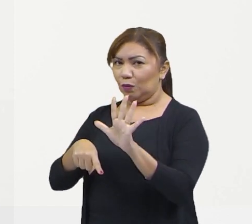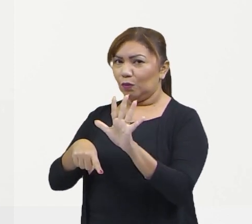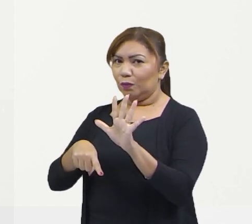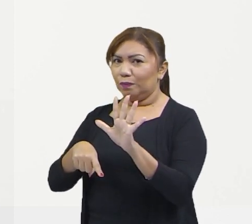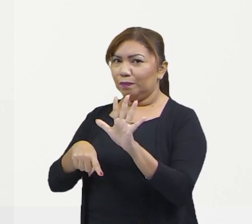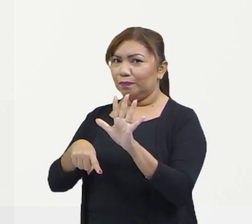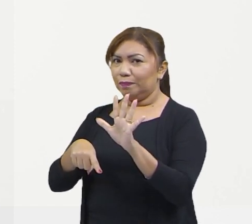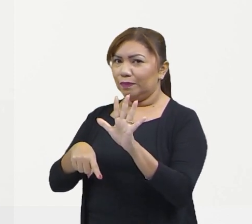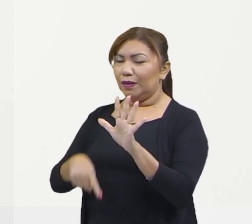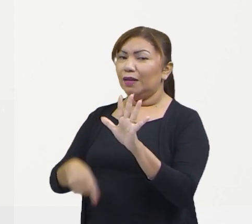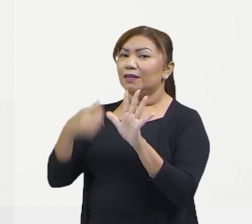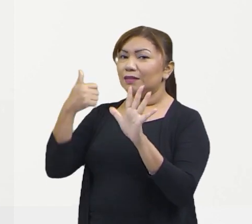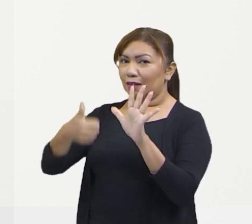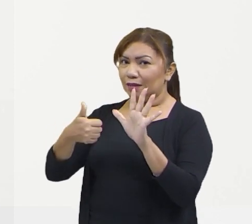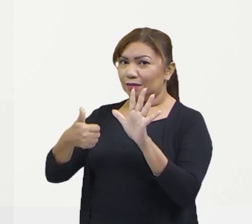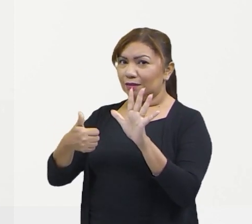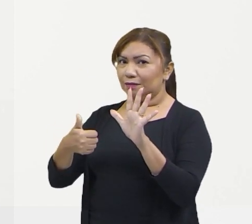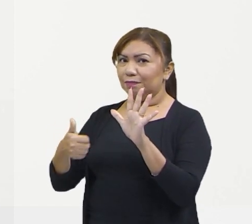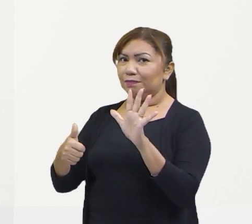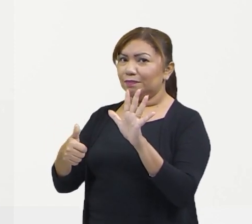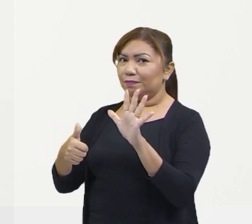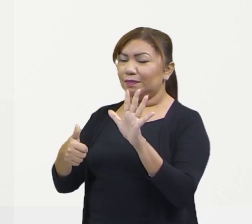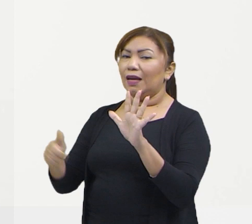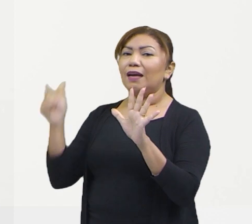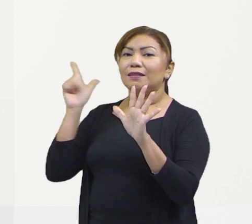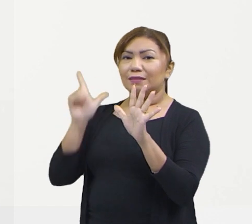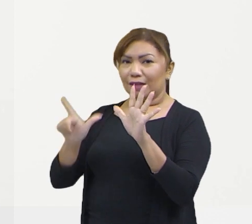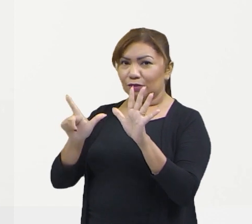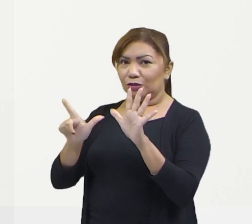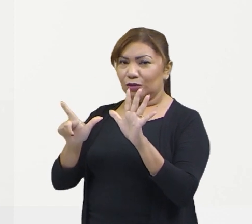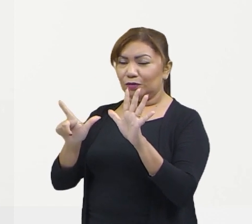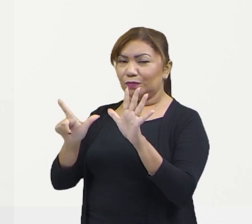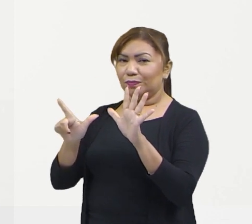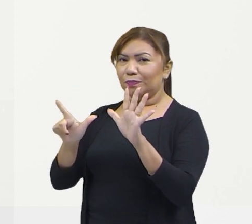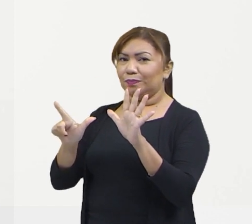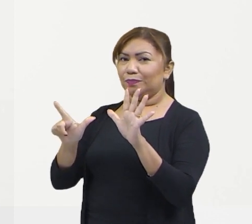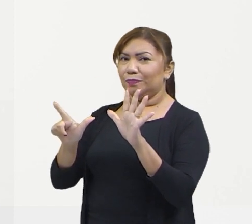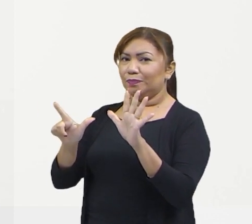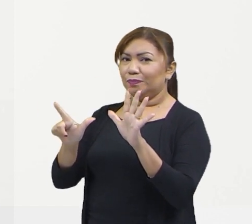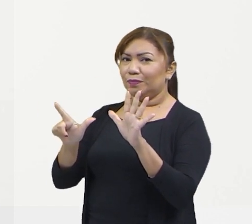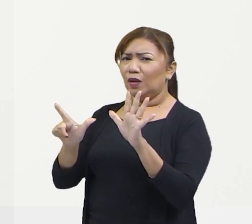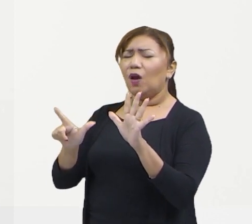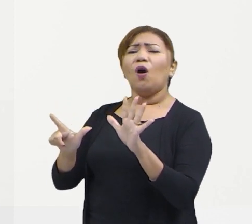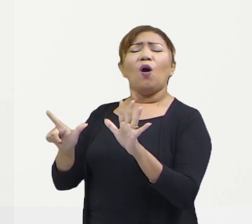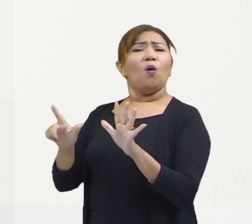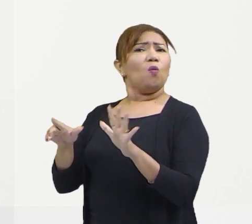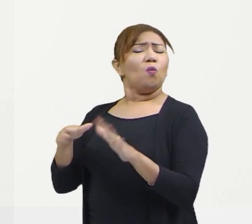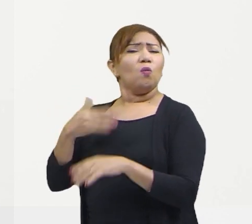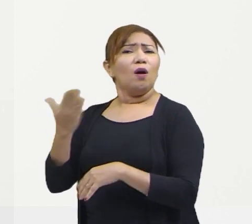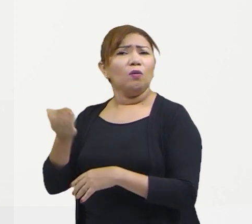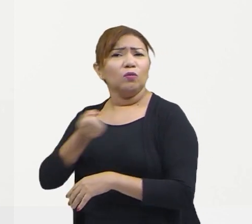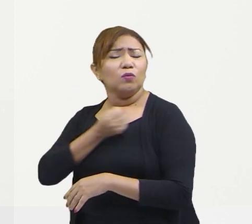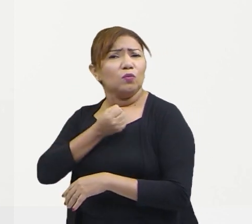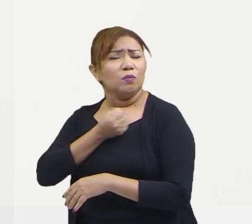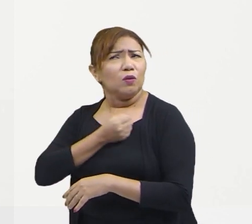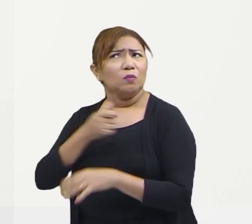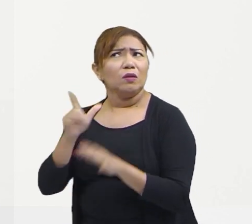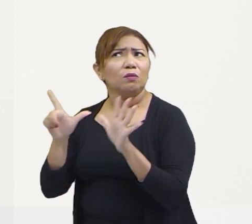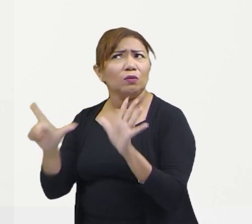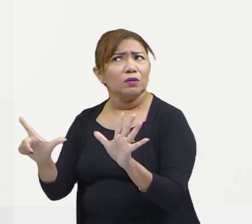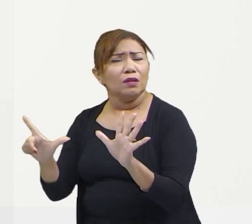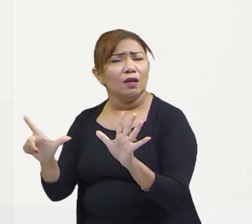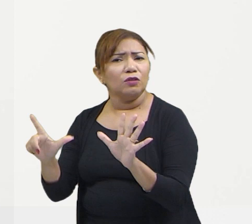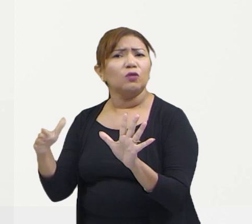5, 6, 7. Qual é o número aí embaixo que é igual a esse